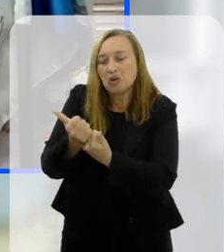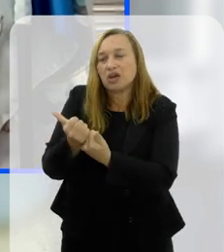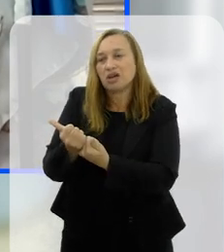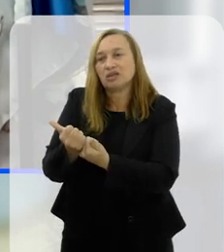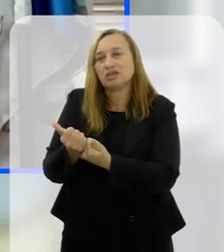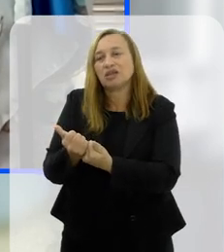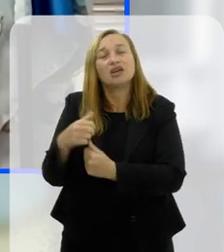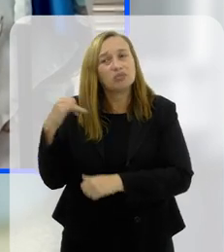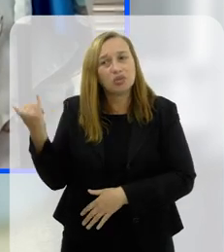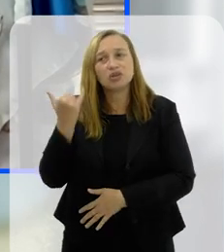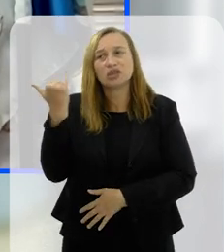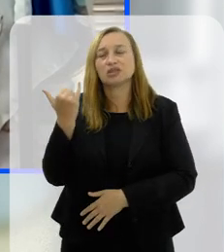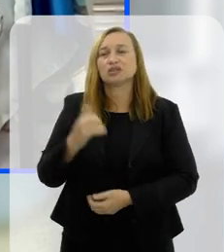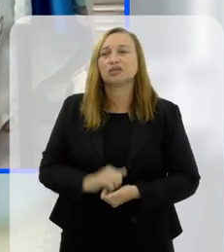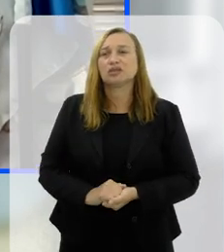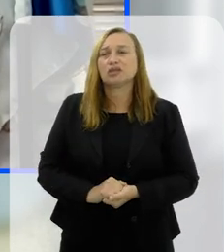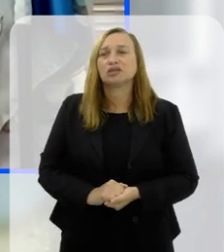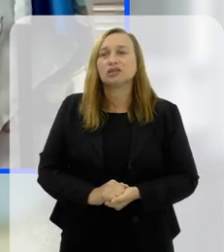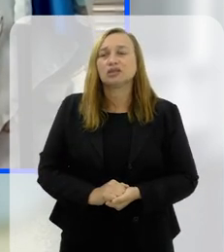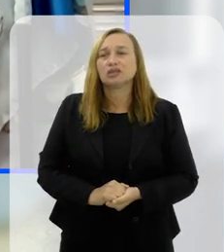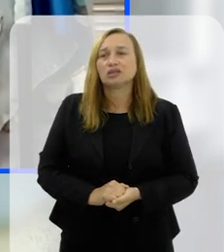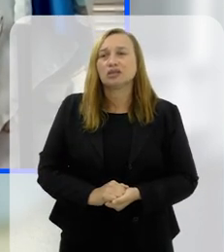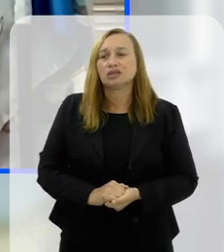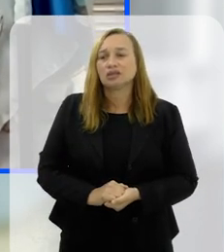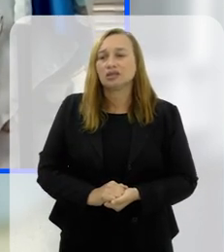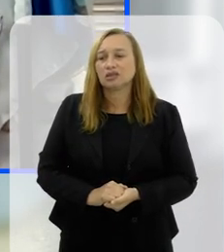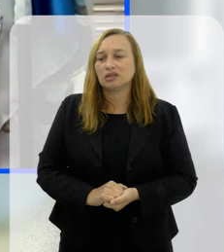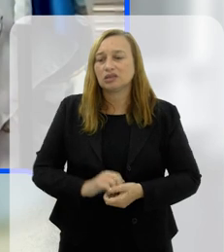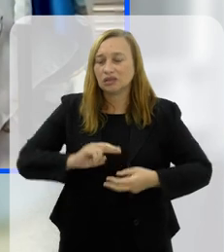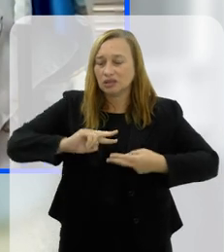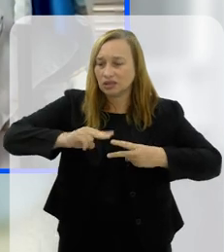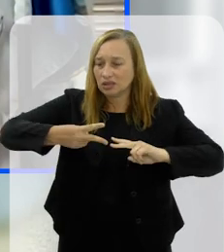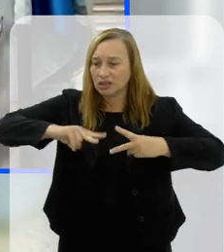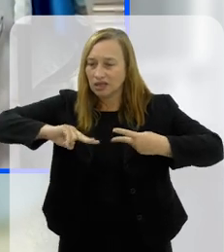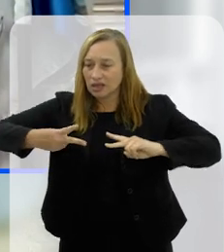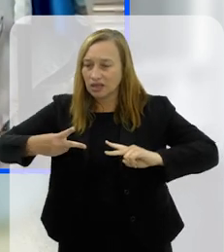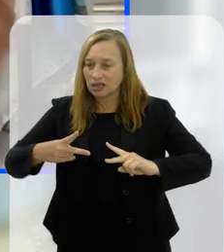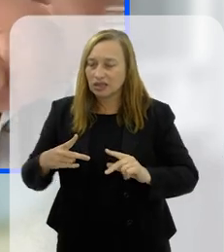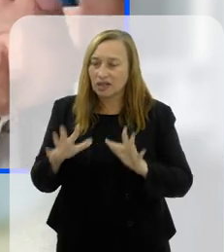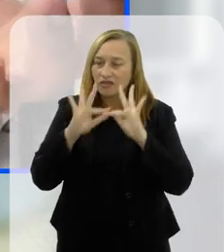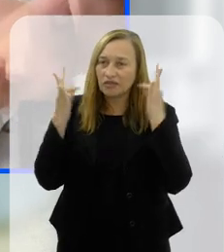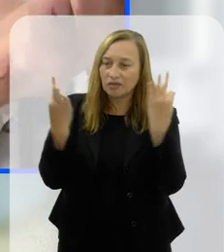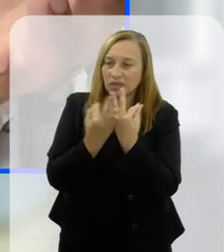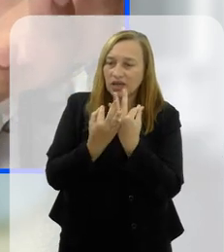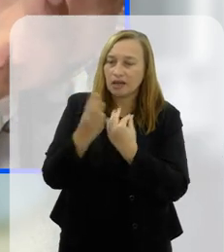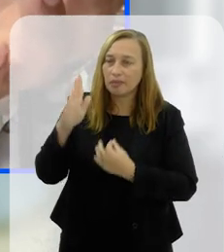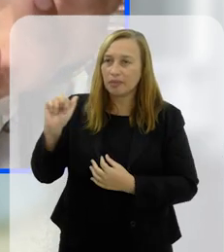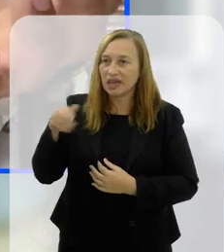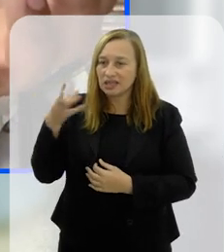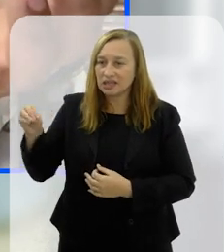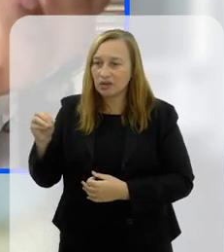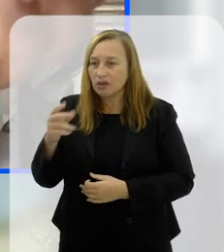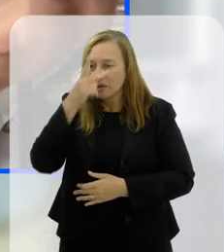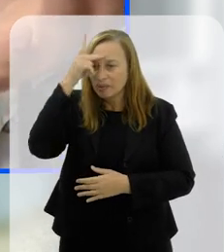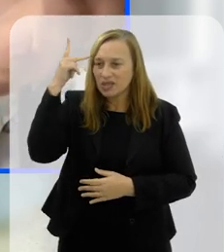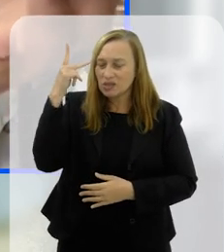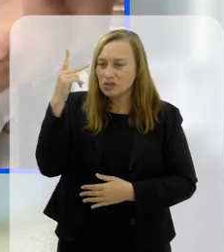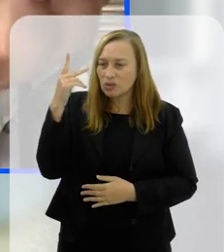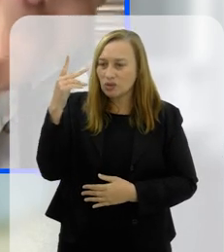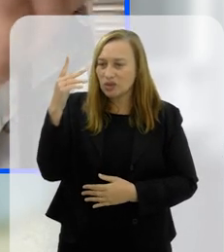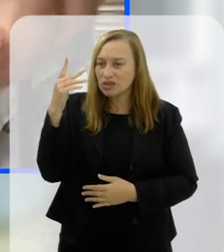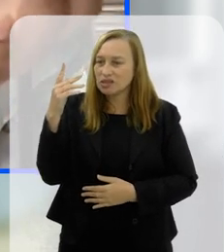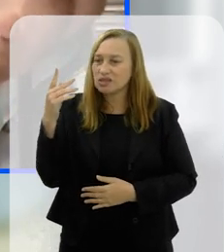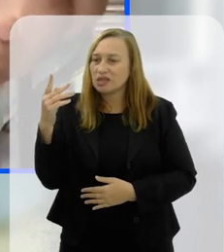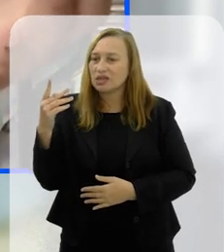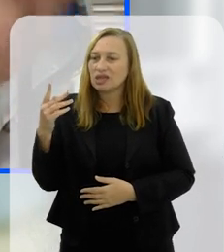eles apoiar eles entendeu E isso está no DNA da família brasão são pessoas invisíveis como eu sempre